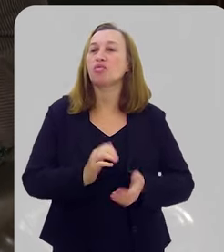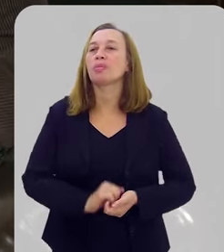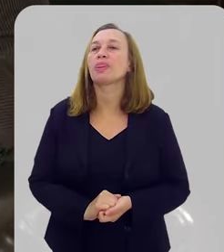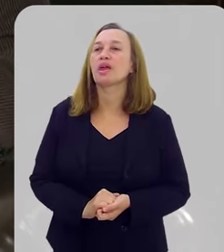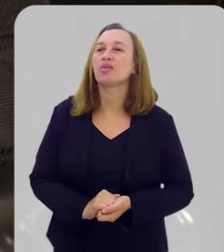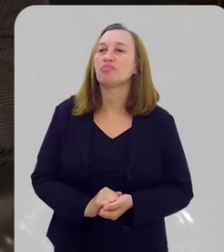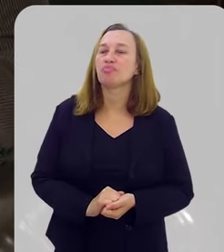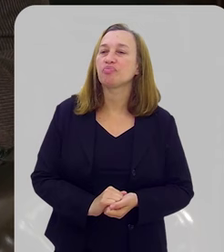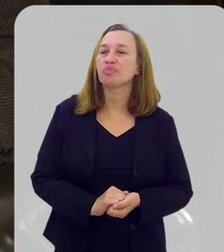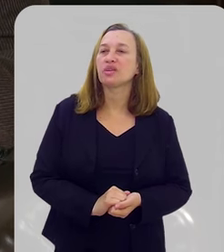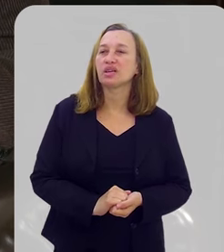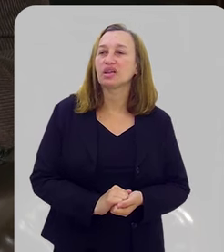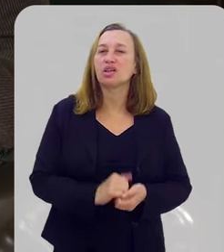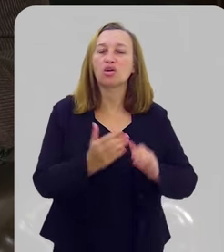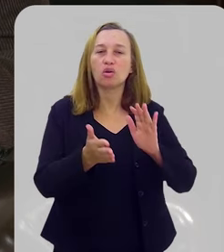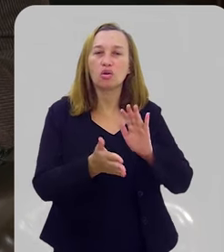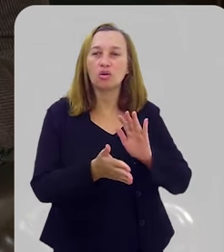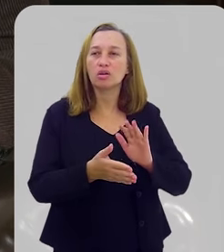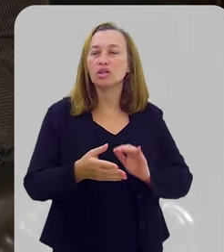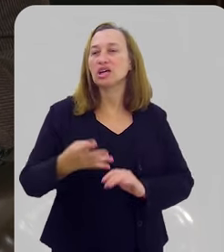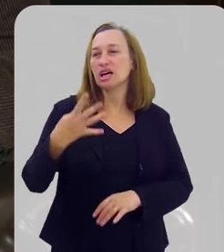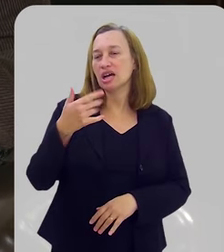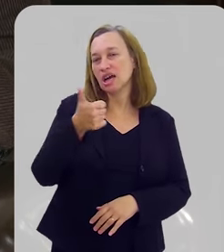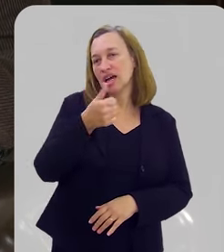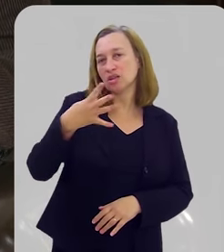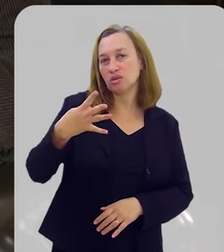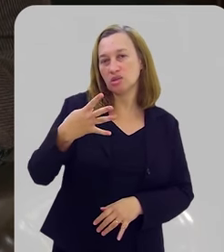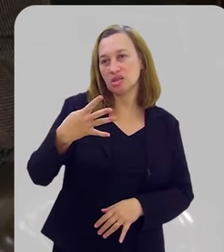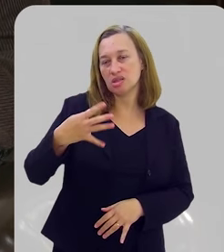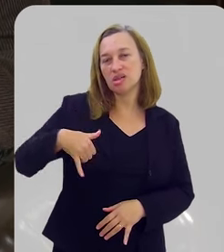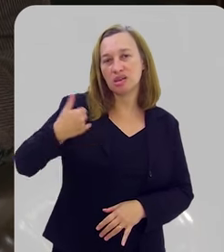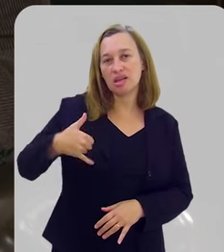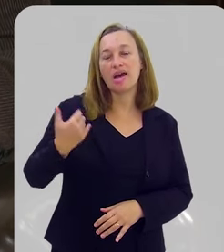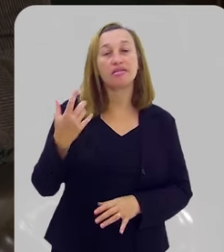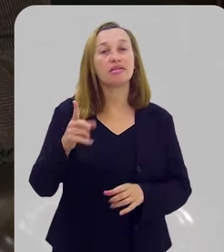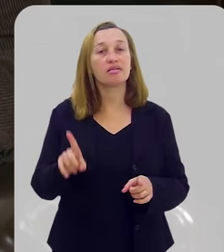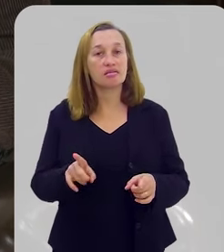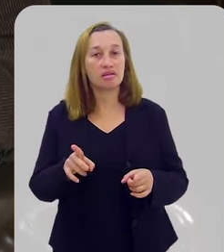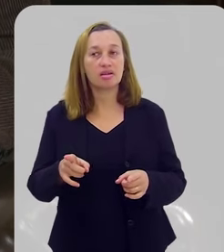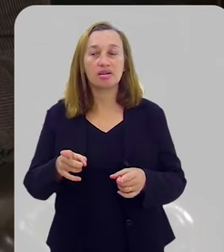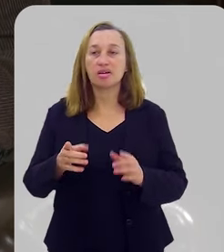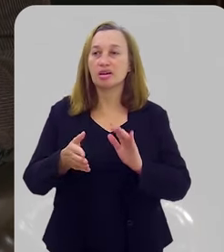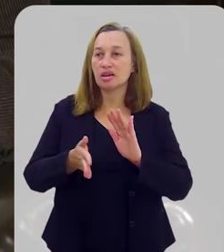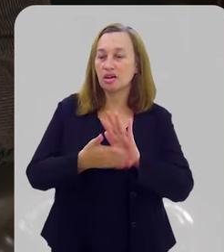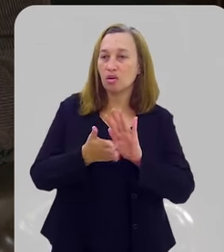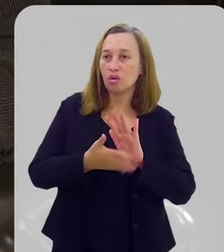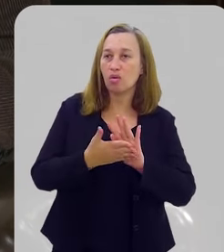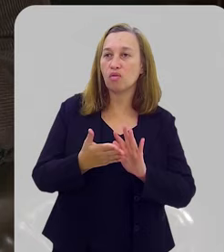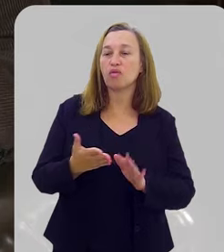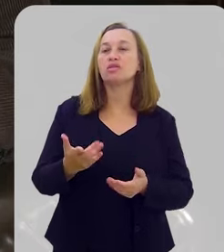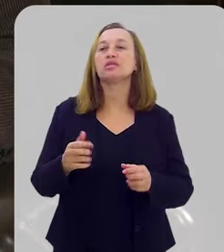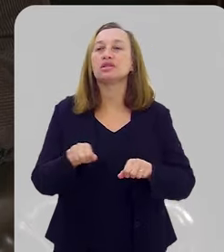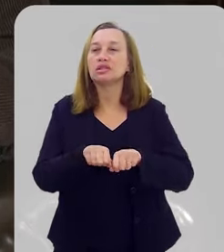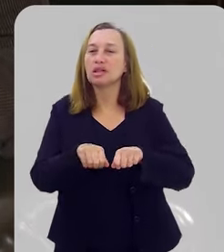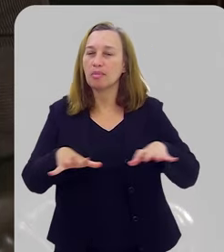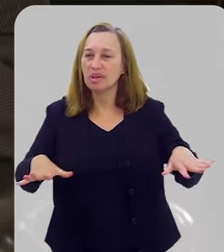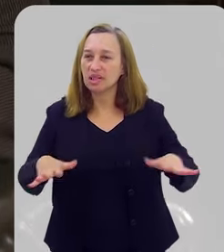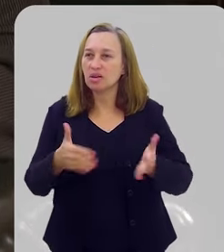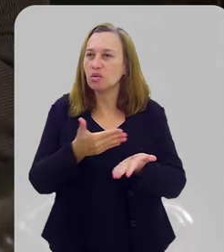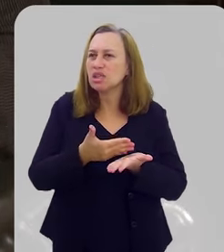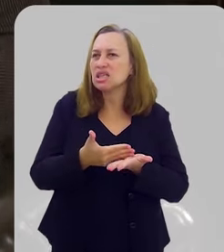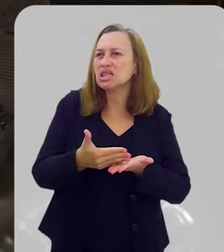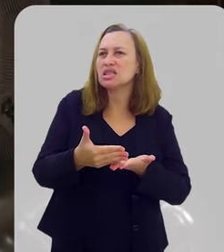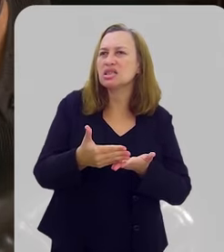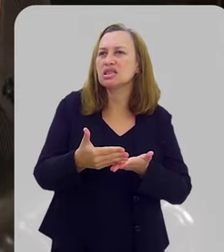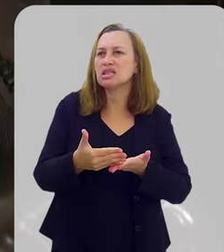Central Gospel, envolvido com a música desde os 14 anos de idade. Na pandemia, quando ele